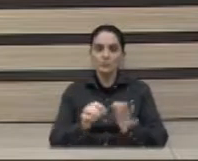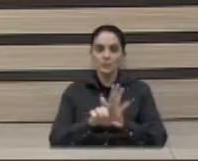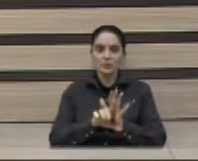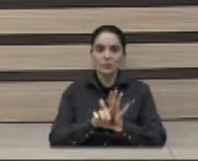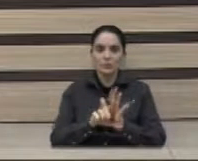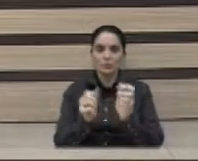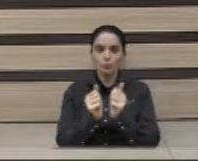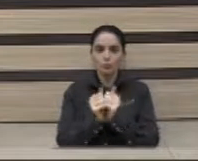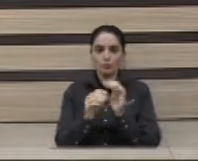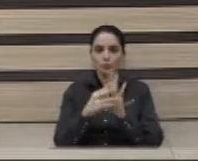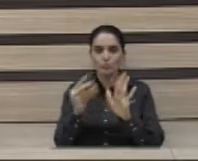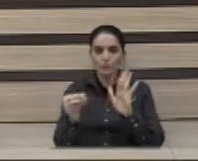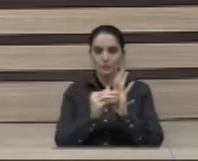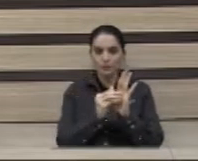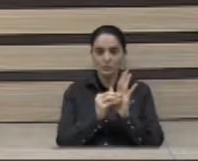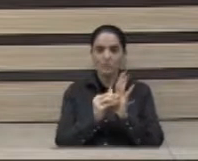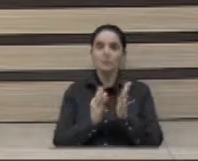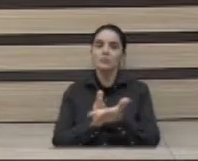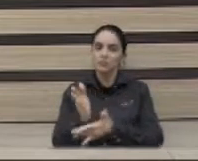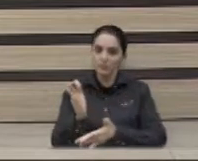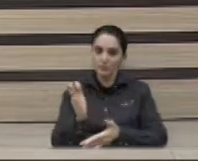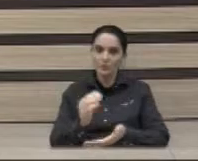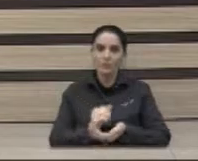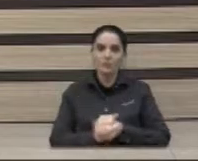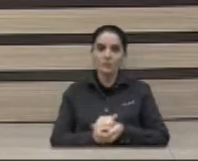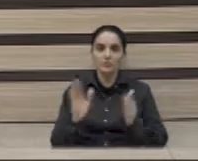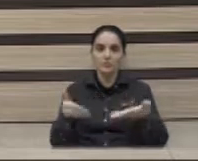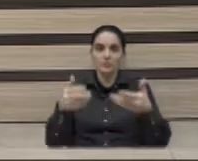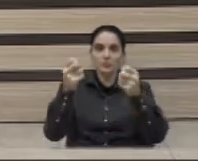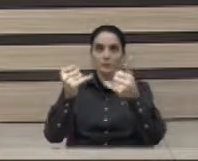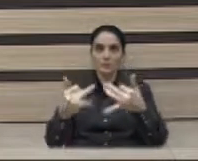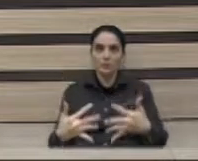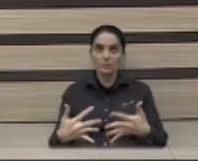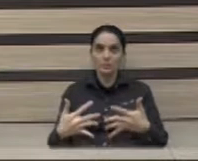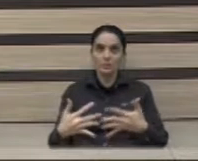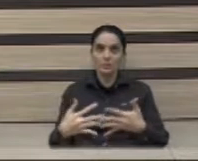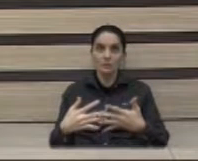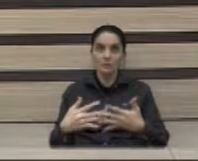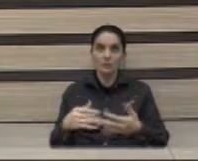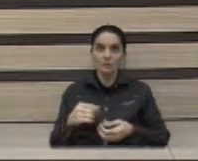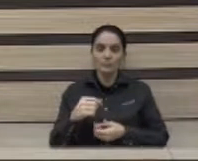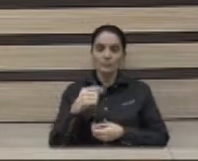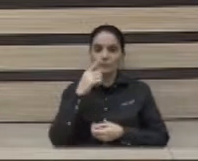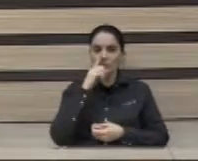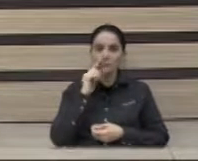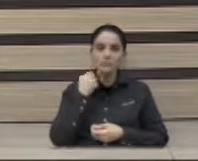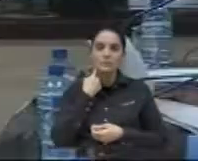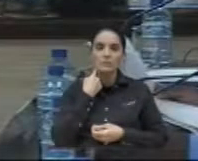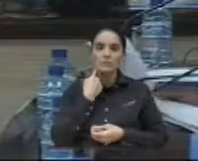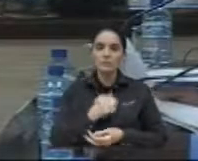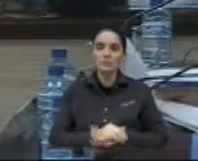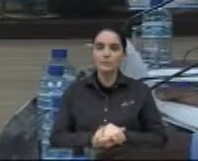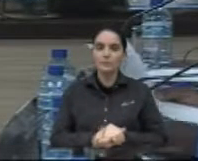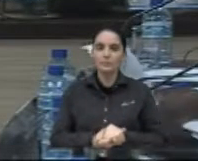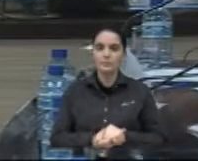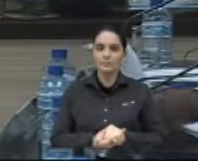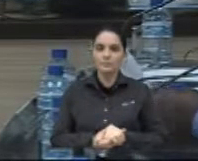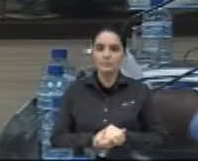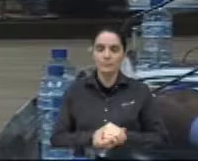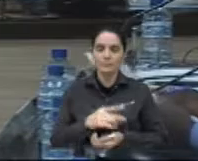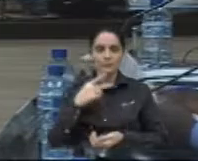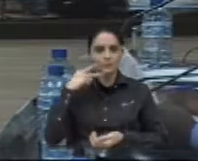com as respectivas emendas aprovadas. E para justificar, o nobre vereador Nilton Santos.